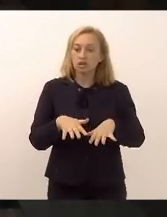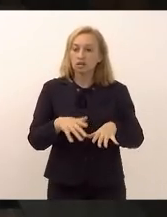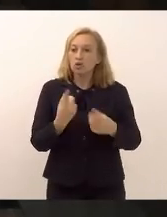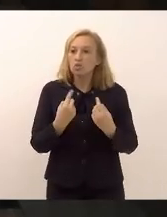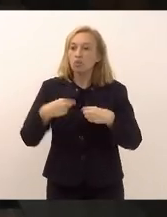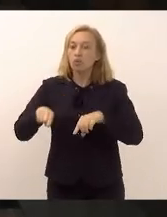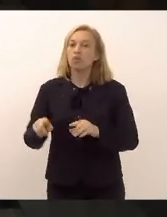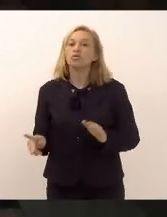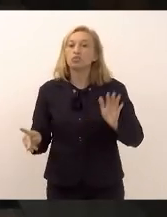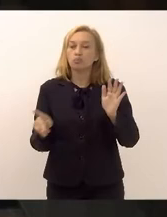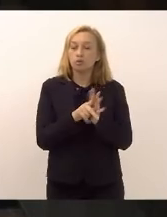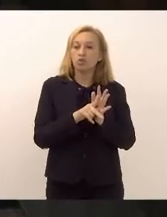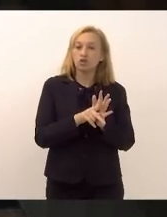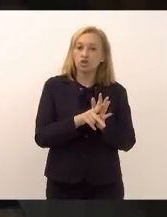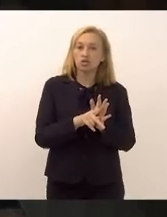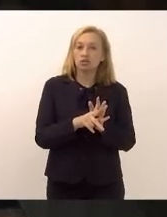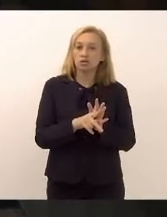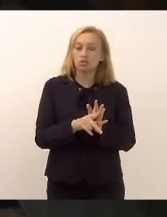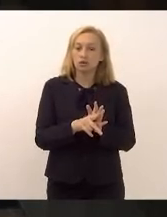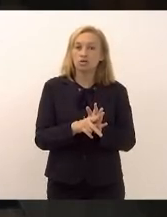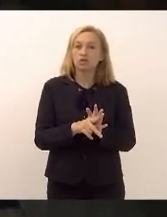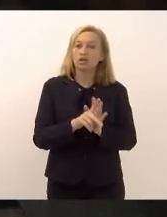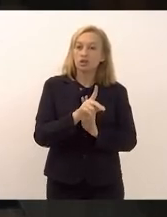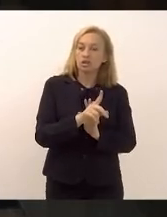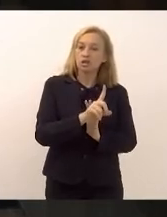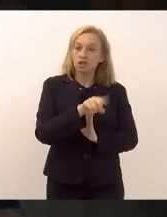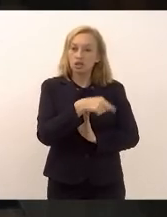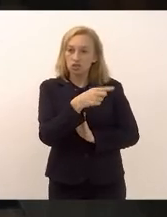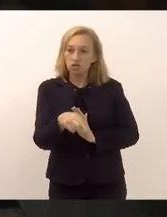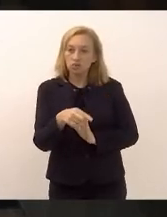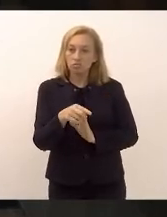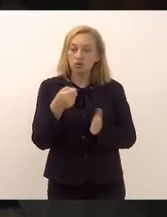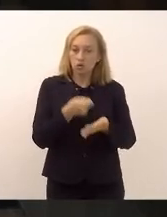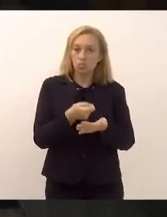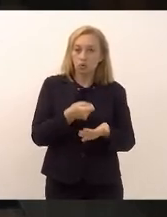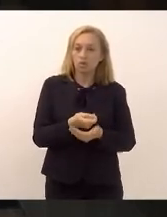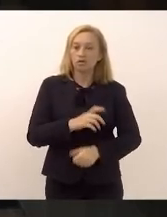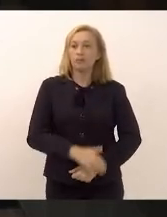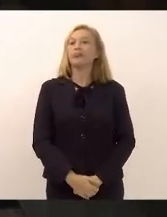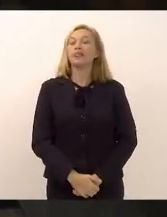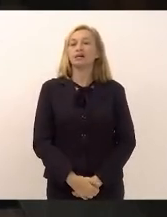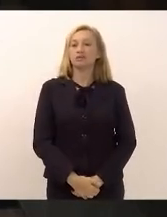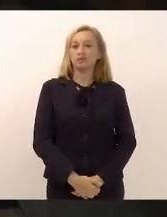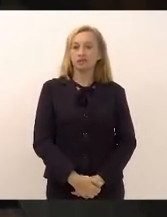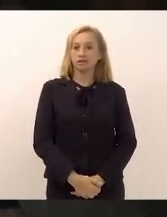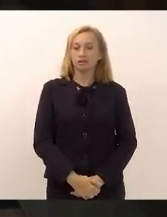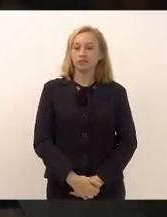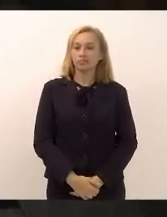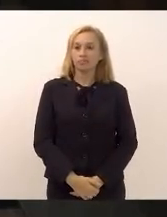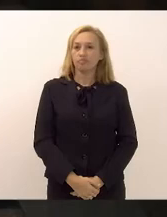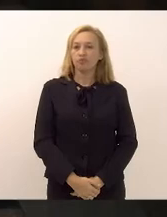esse projeto impertinente, excludente e autoritário.